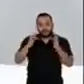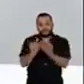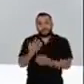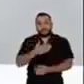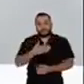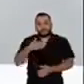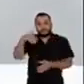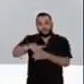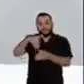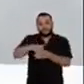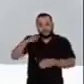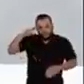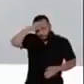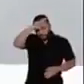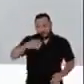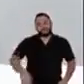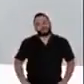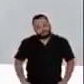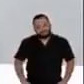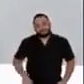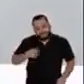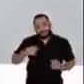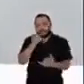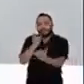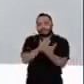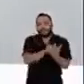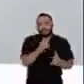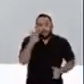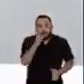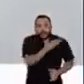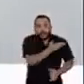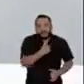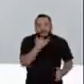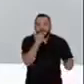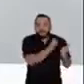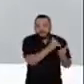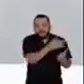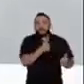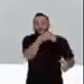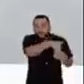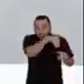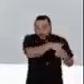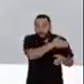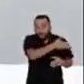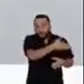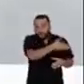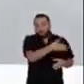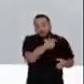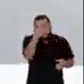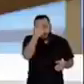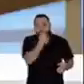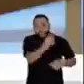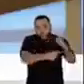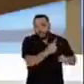queria ouvir de vocês dicas de com pedro ao meu pai por exemplo não só votou como tá achando que tá um ano maravilhoso e está tudo